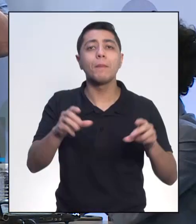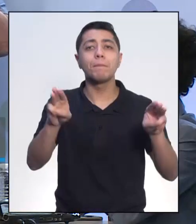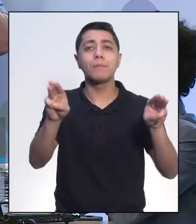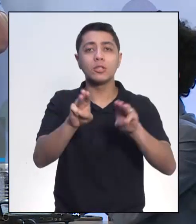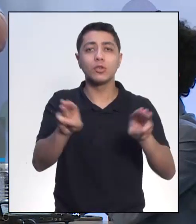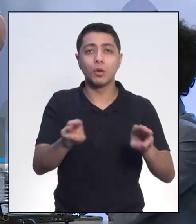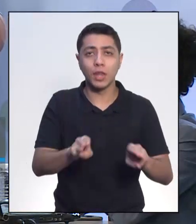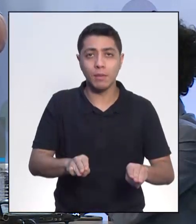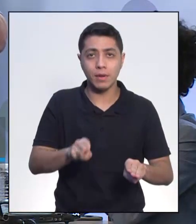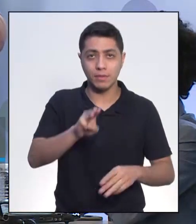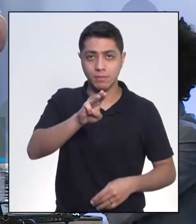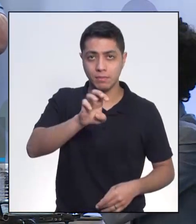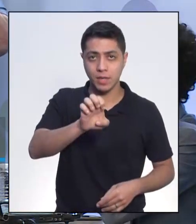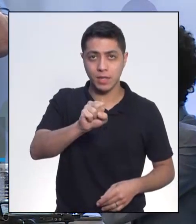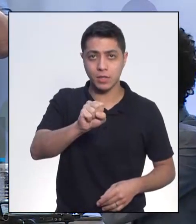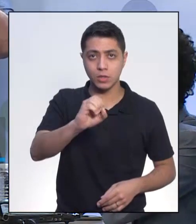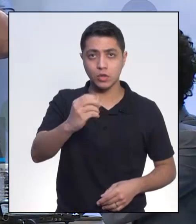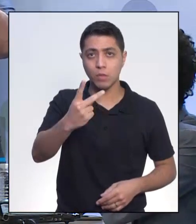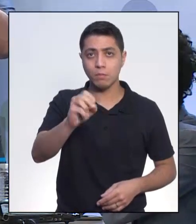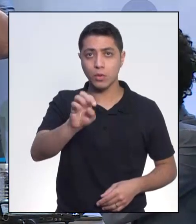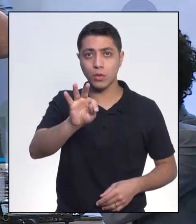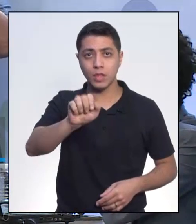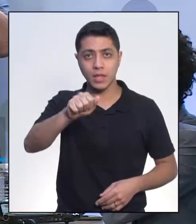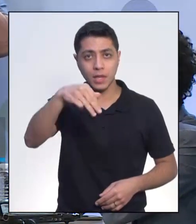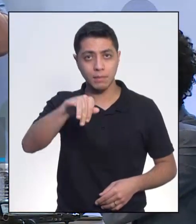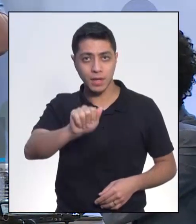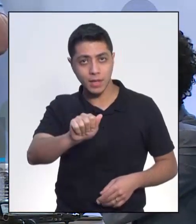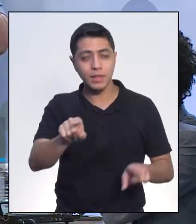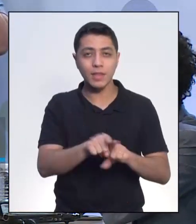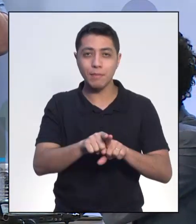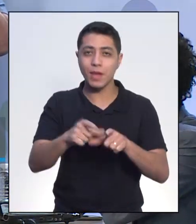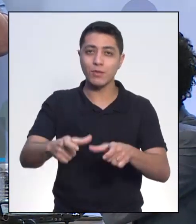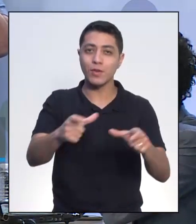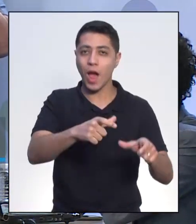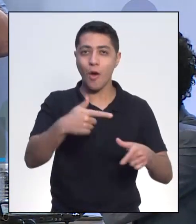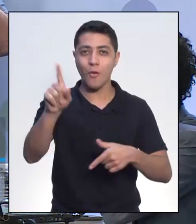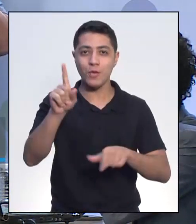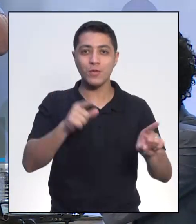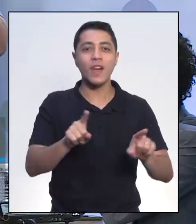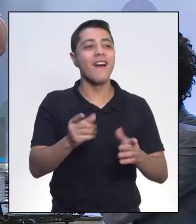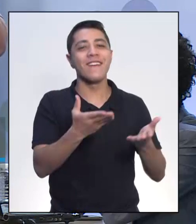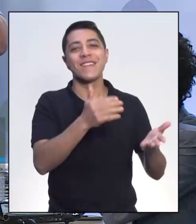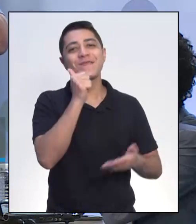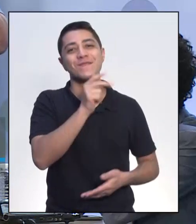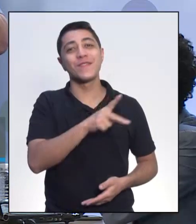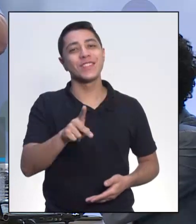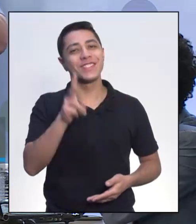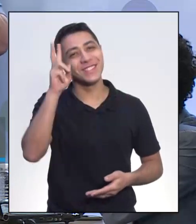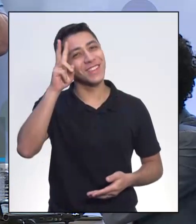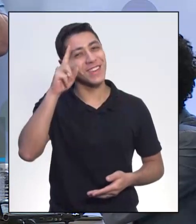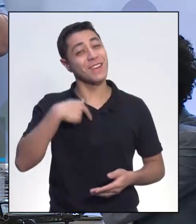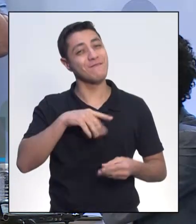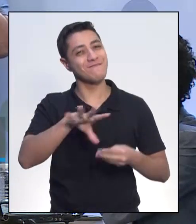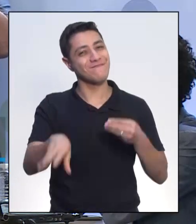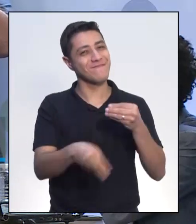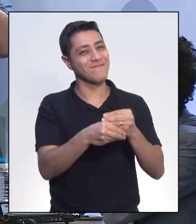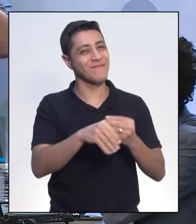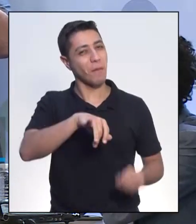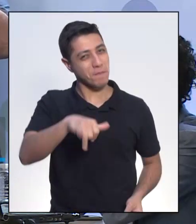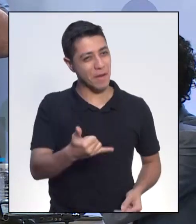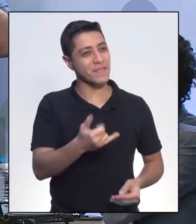características aí, né, professor? Professor de História aqui, eu vou deitar e rolar aqui, aproveitando aqui, né, o conhecimento da